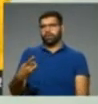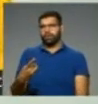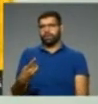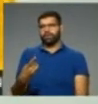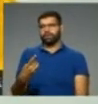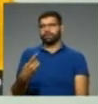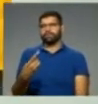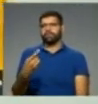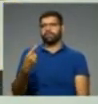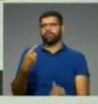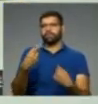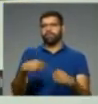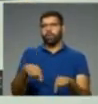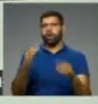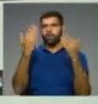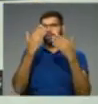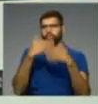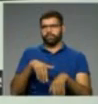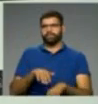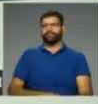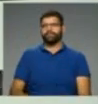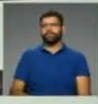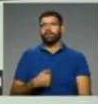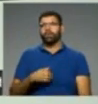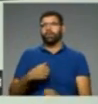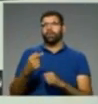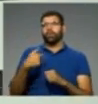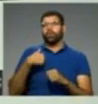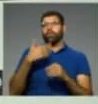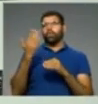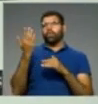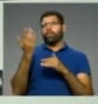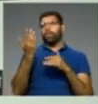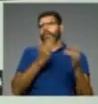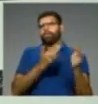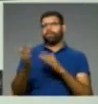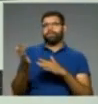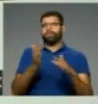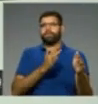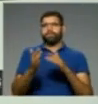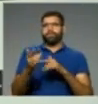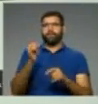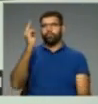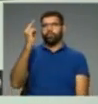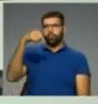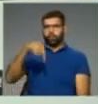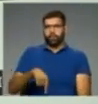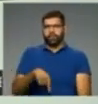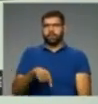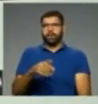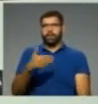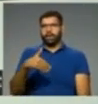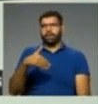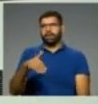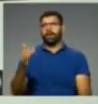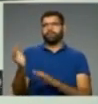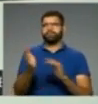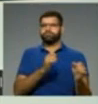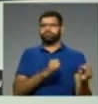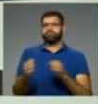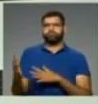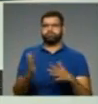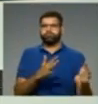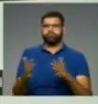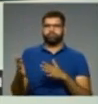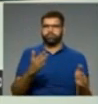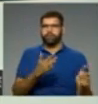graus apenas ao final do dia. Em todo o território, o vento é fraco a moderado, a predominar do quadrante norte, no entanto vai superar moderado a forte